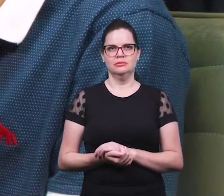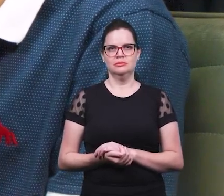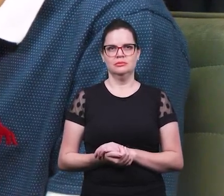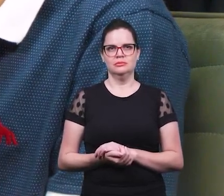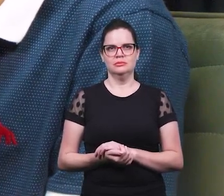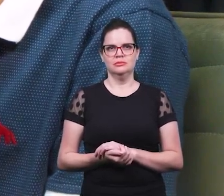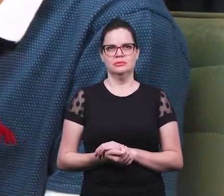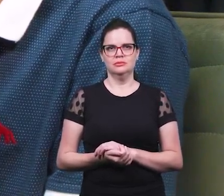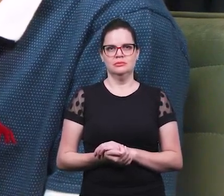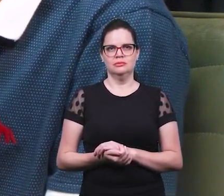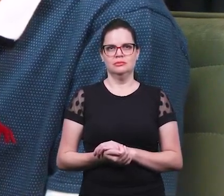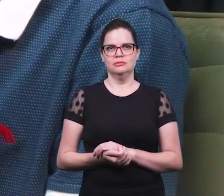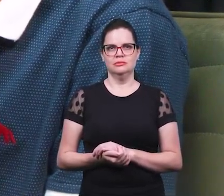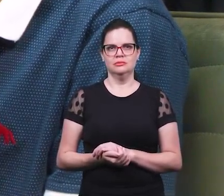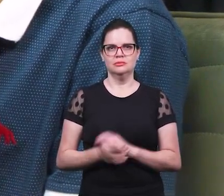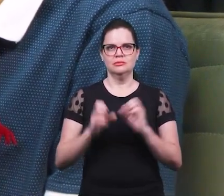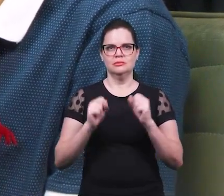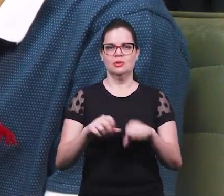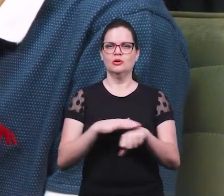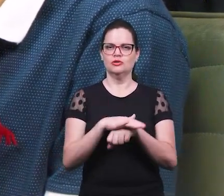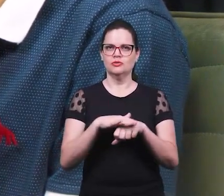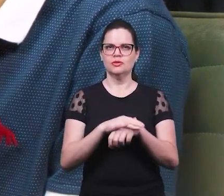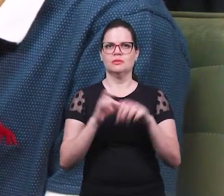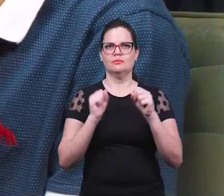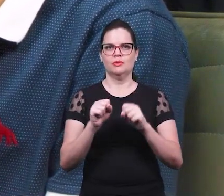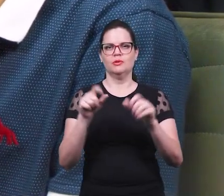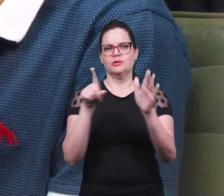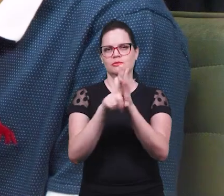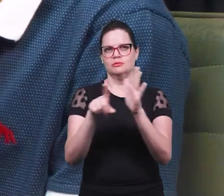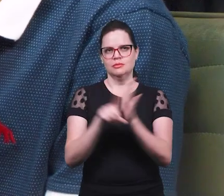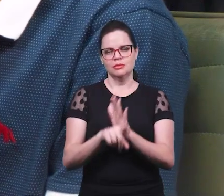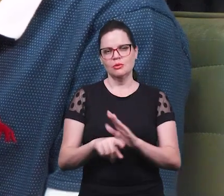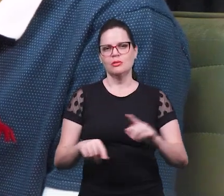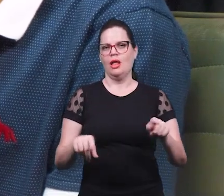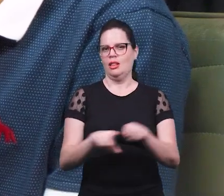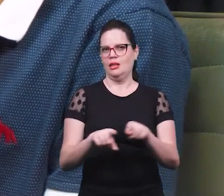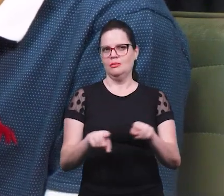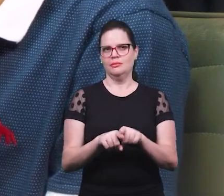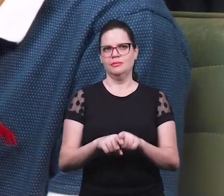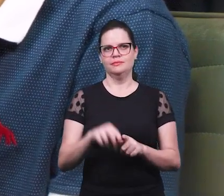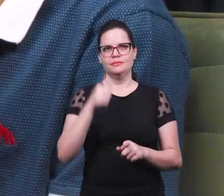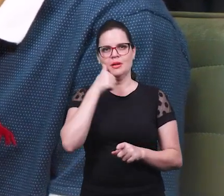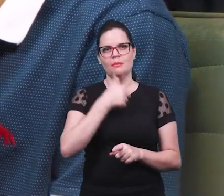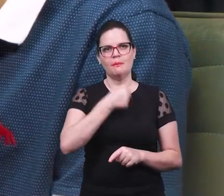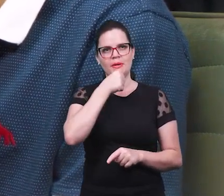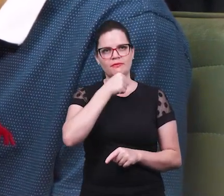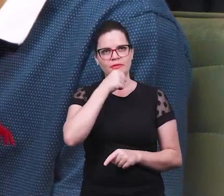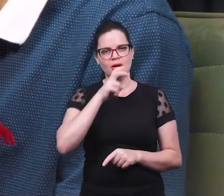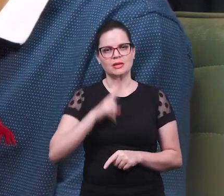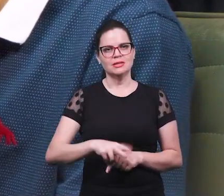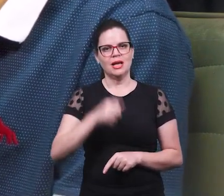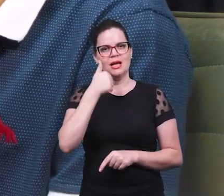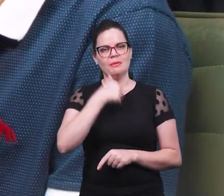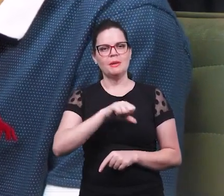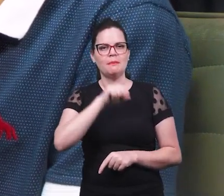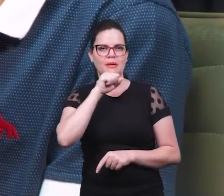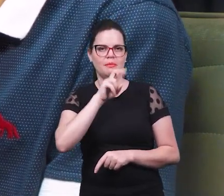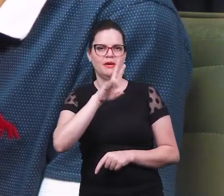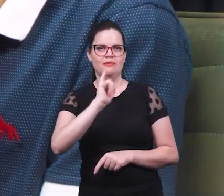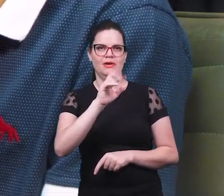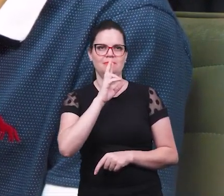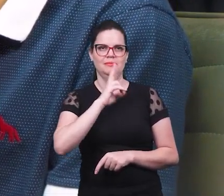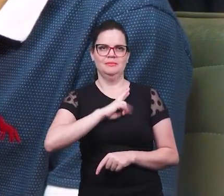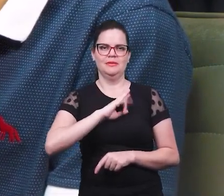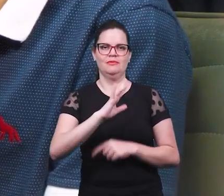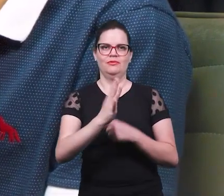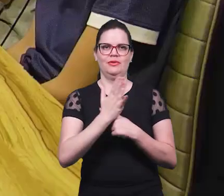A gente pode falar o que quiser, perguntar. E minha avó e minha mãe sempre vão responder pra